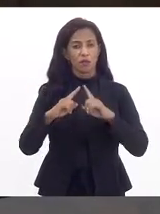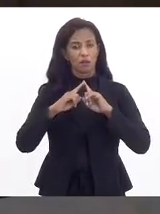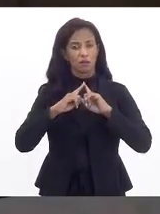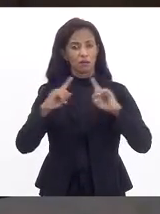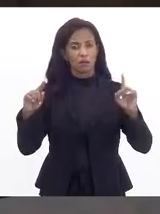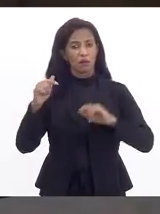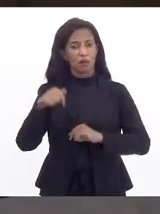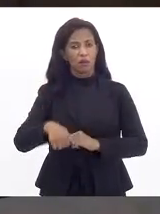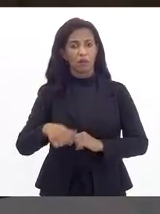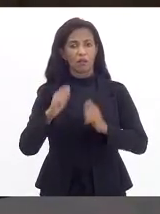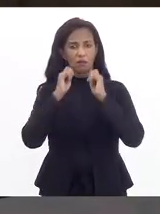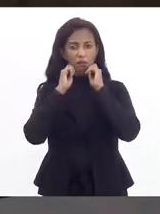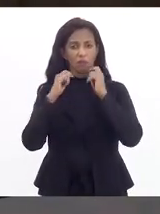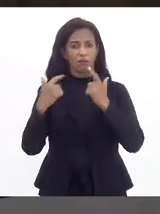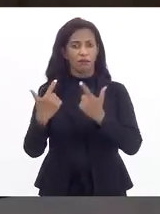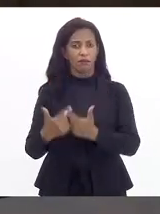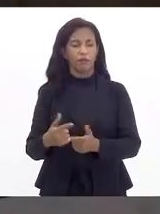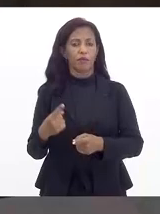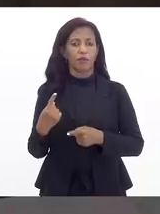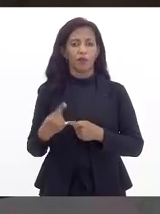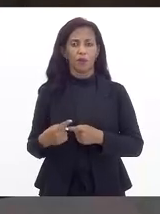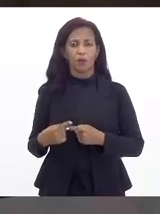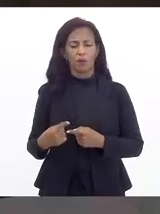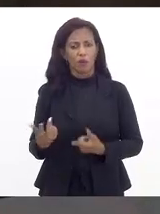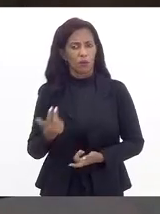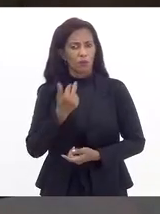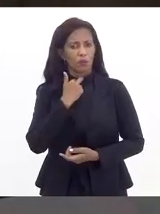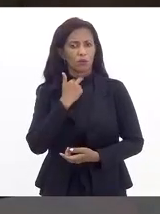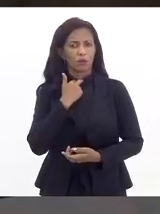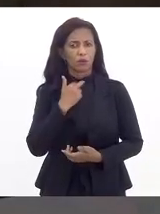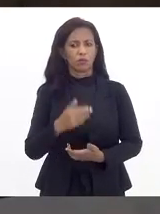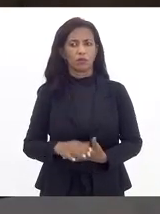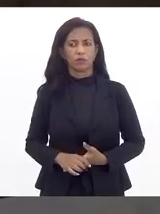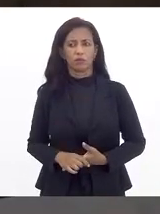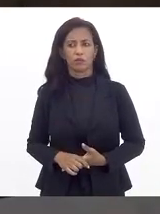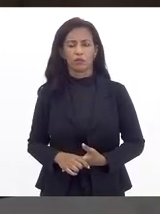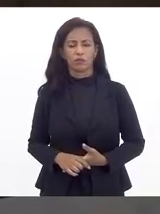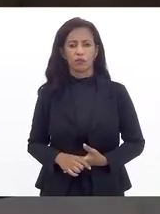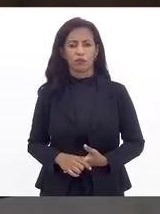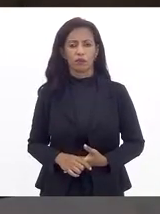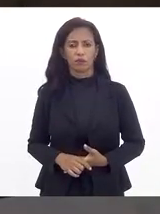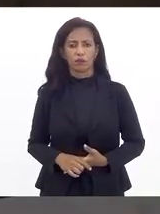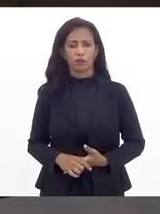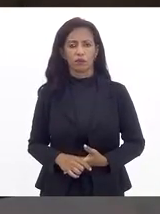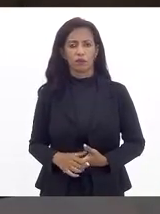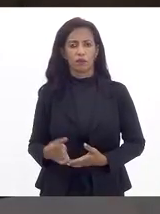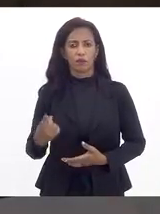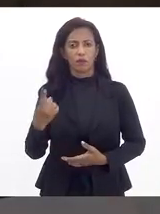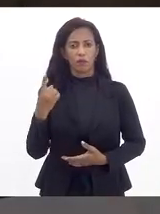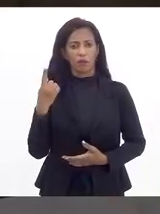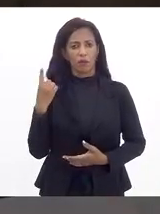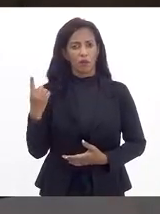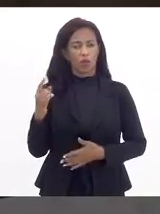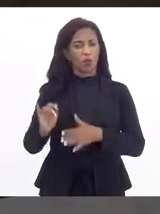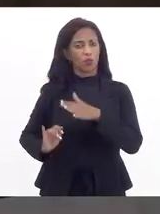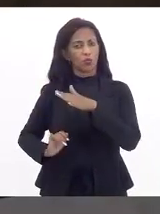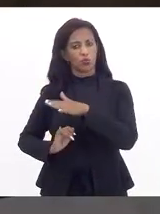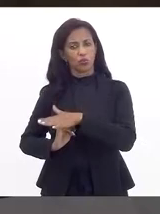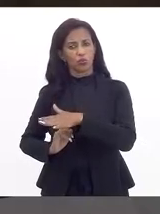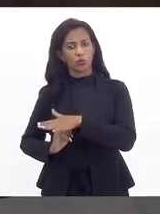aqui dentro da casa, porque é um absurdo que uma entidade, um